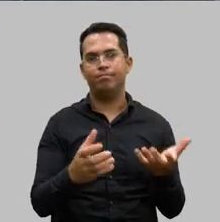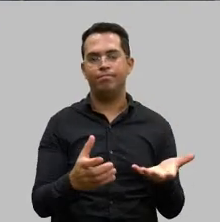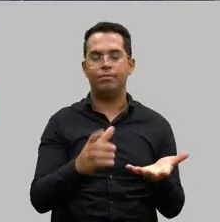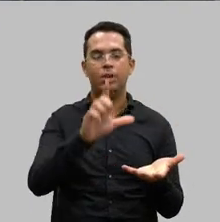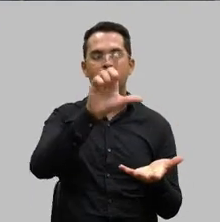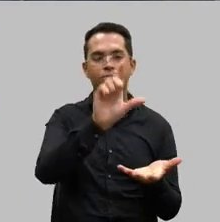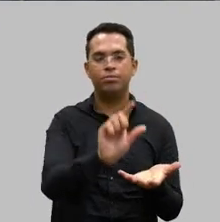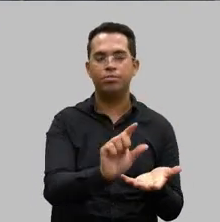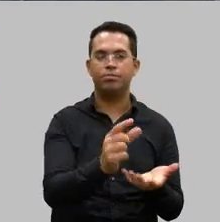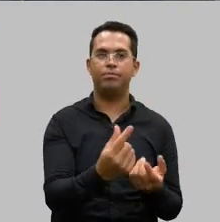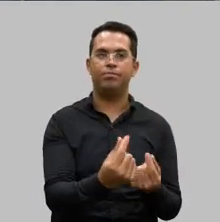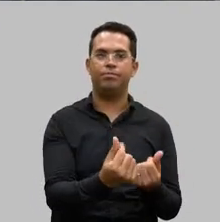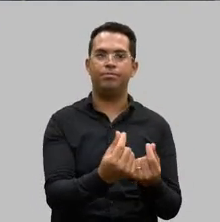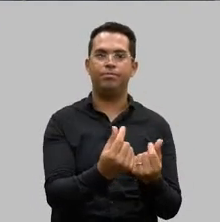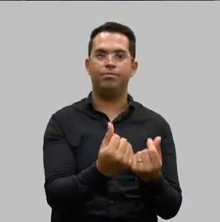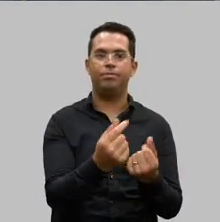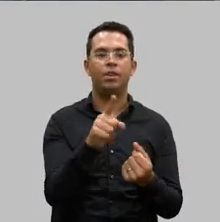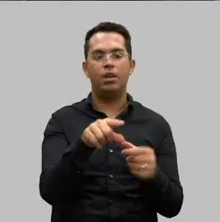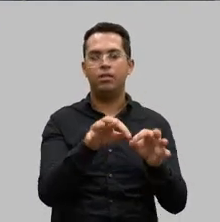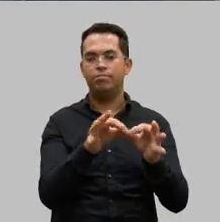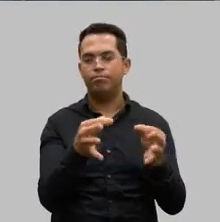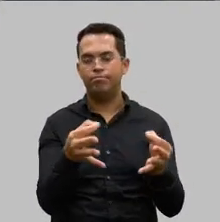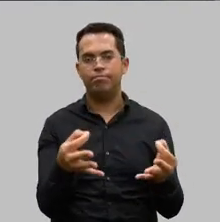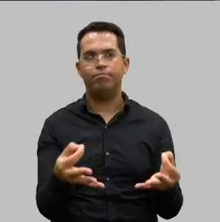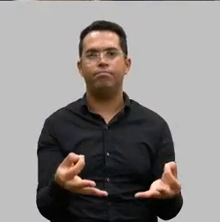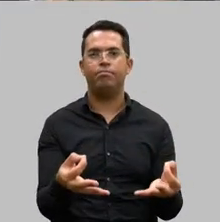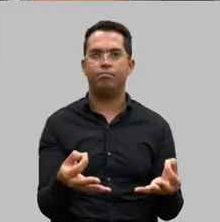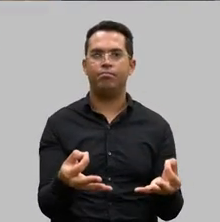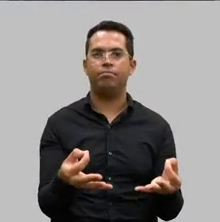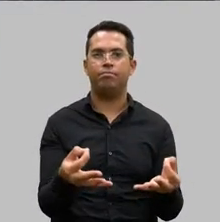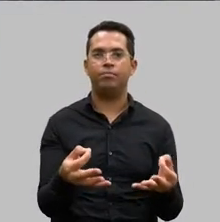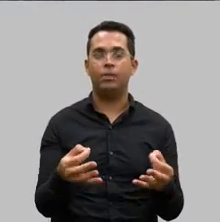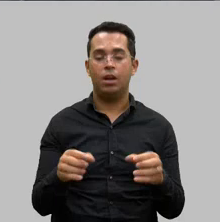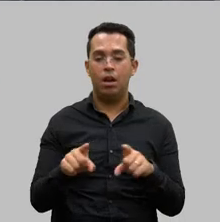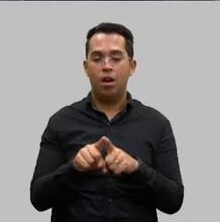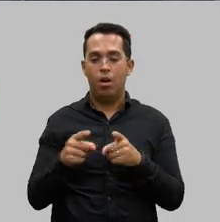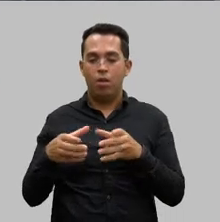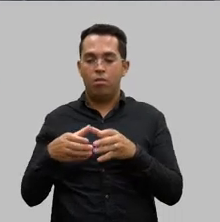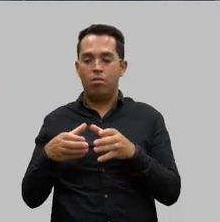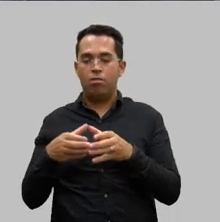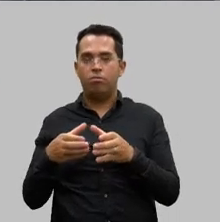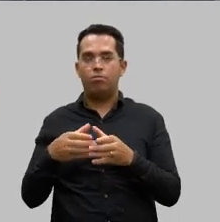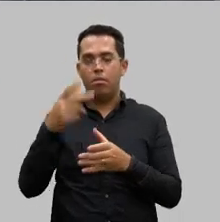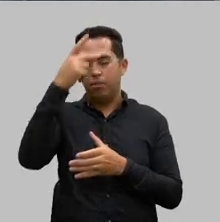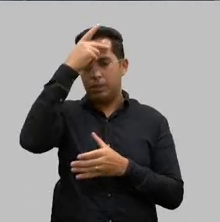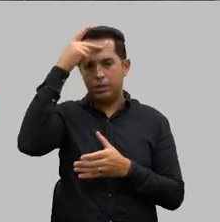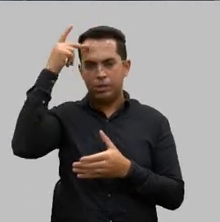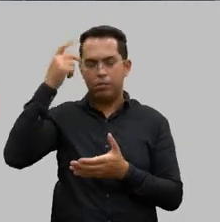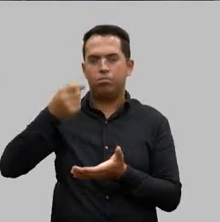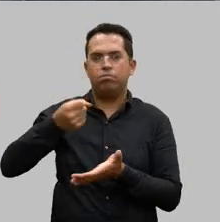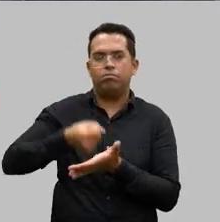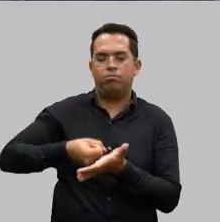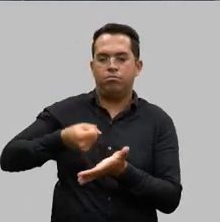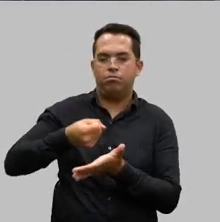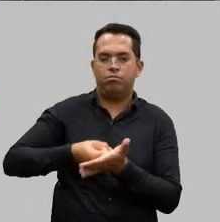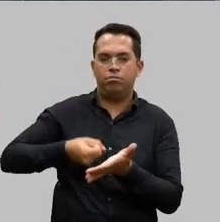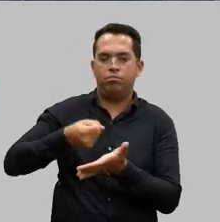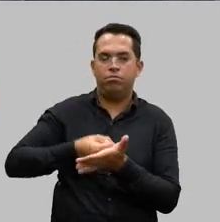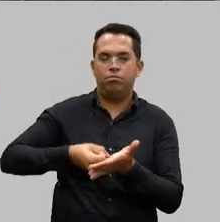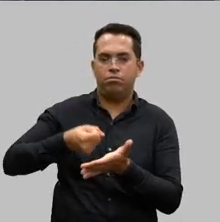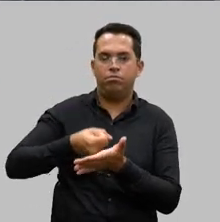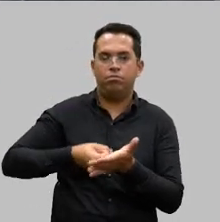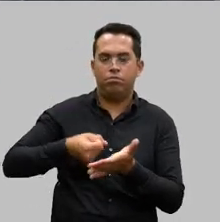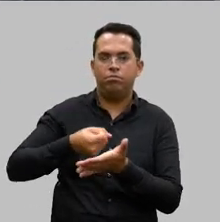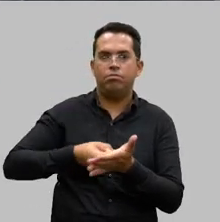gente são pessoas assim muito dedicadas às vezes ao voluntariado e de repente o negócio deve fica até em segundo plano